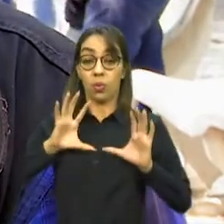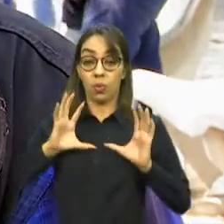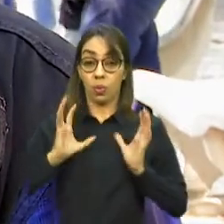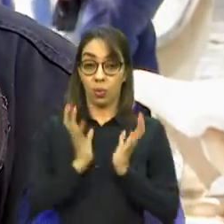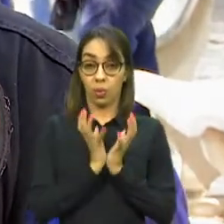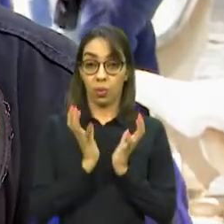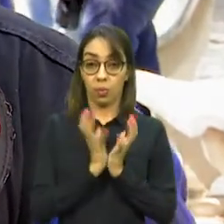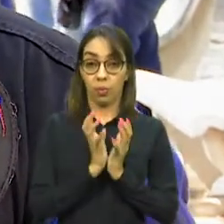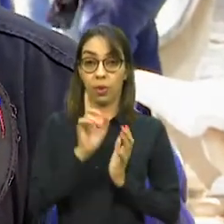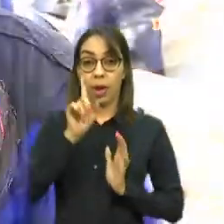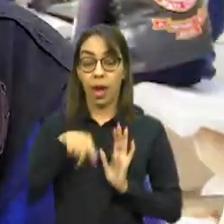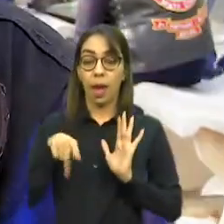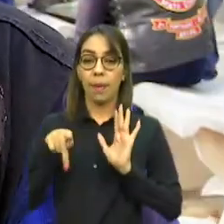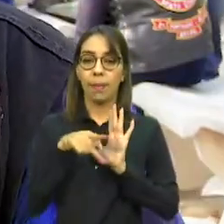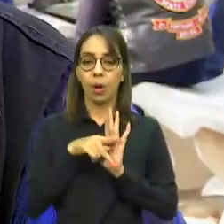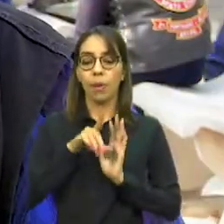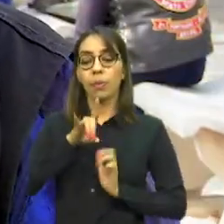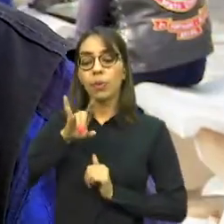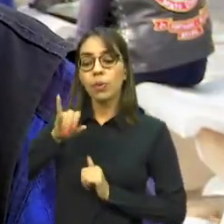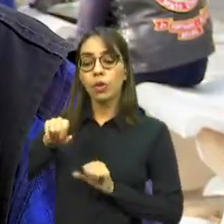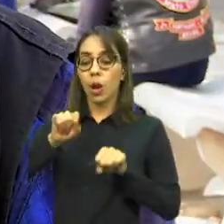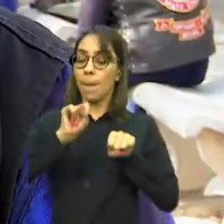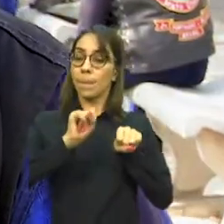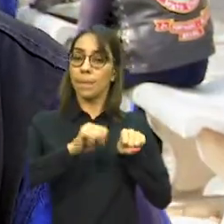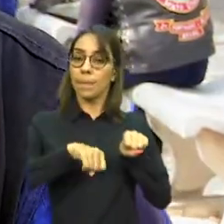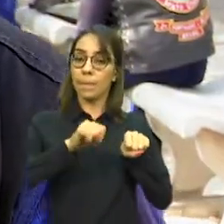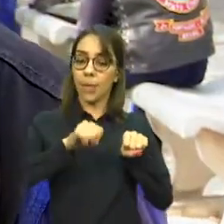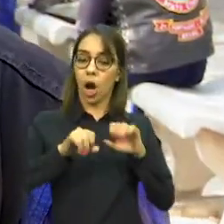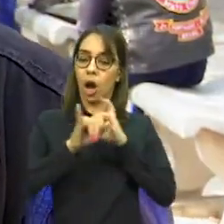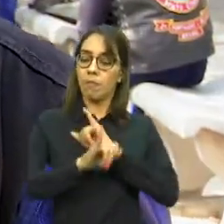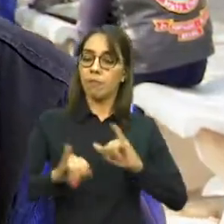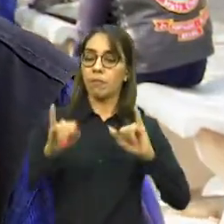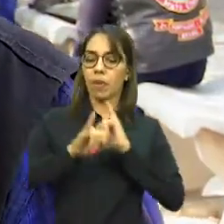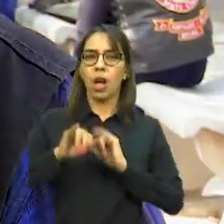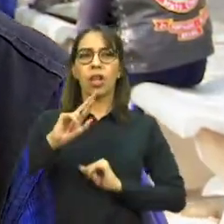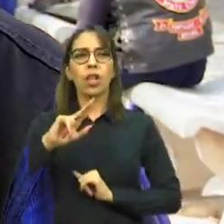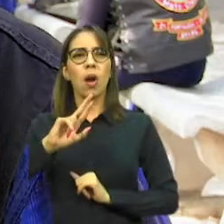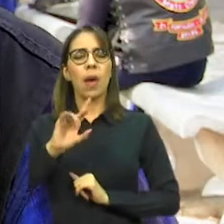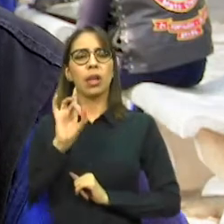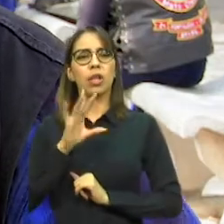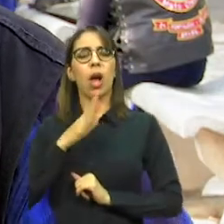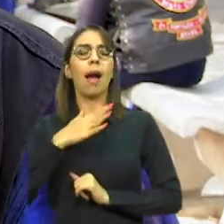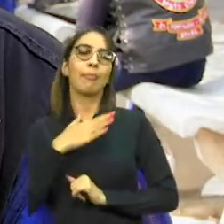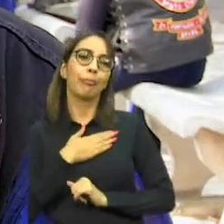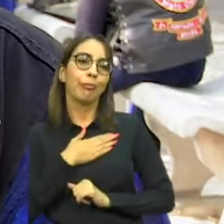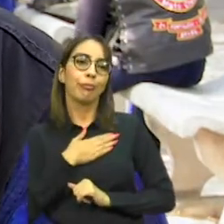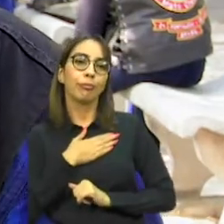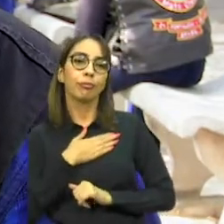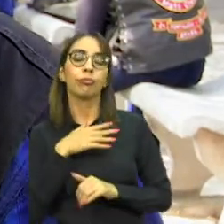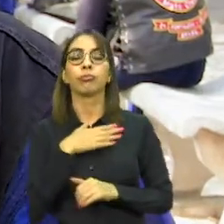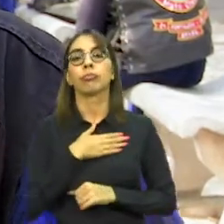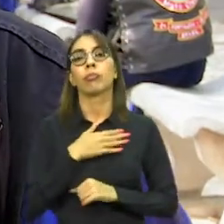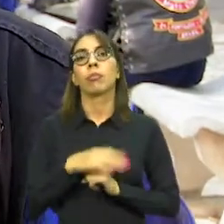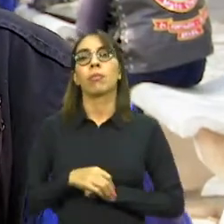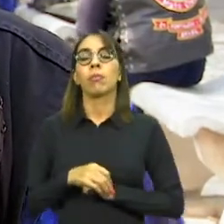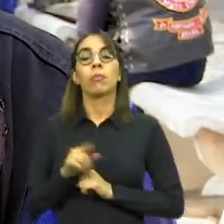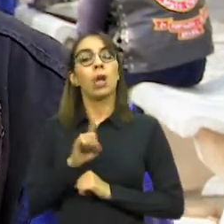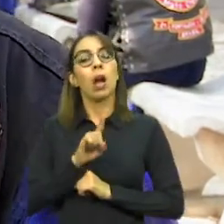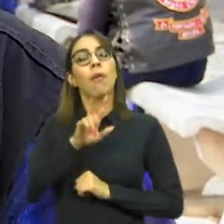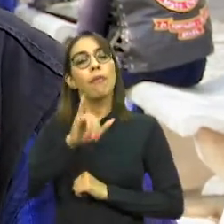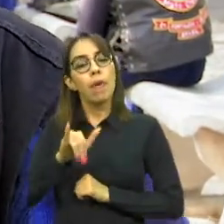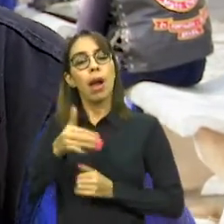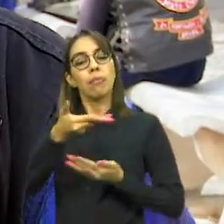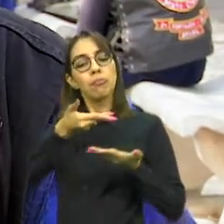dito chamado motociclismo. Não é só a questão de você gostar de andar de moto, é uma questão também de você interagir,